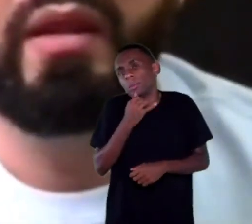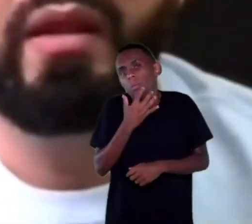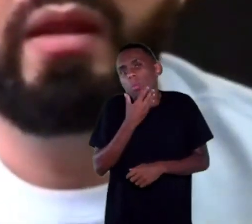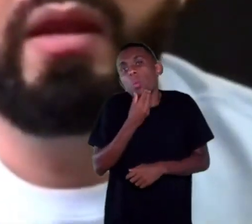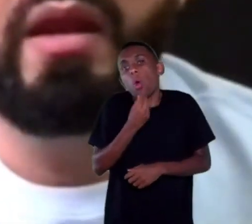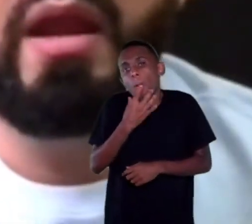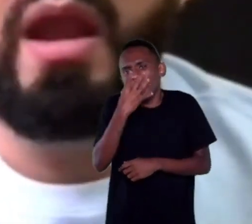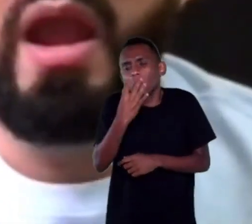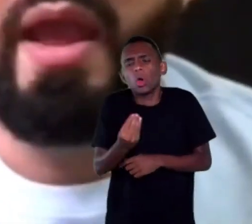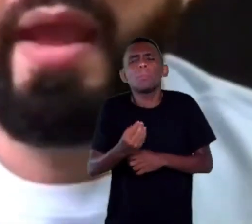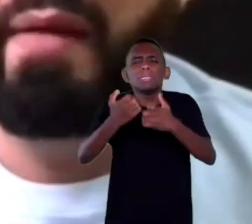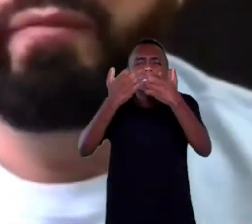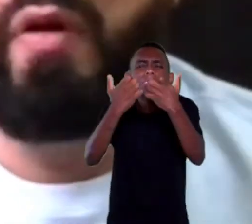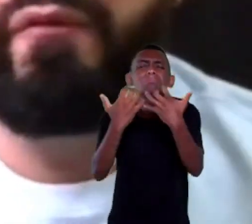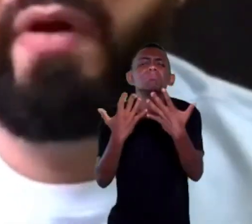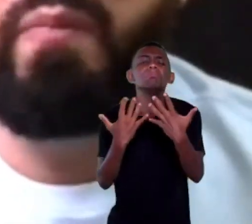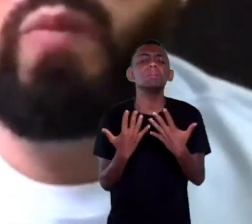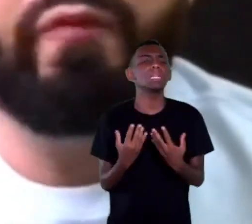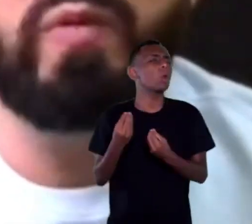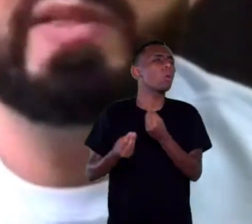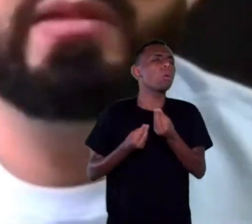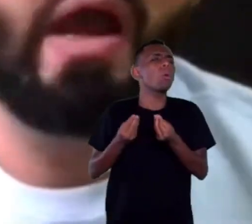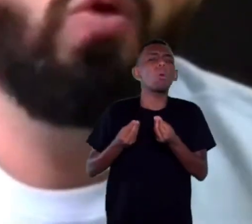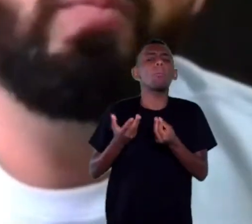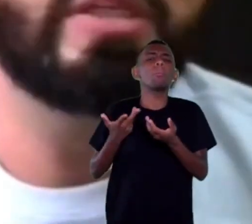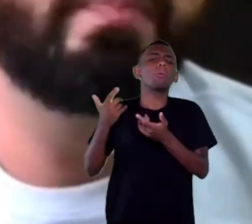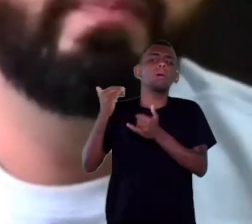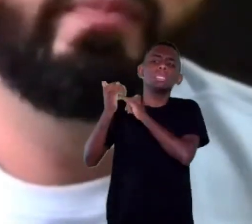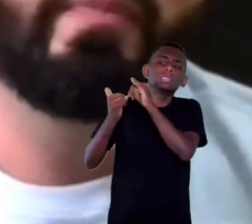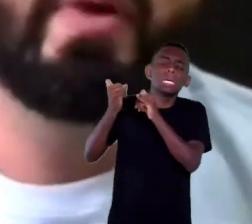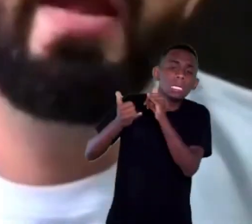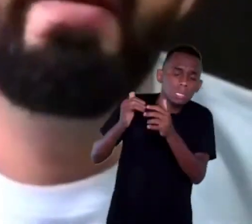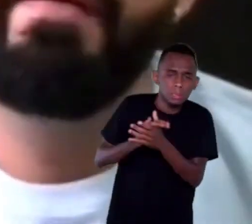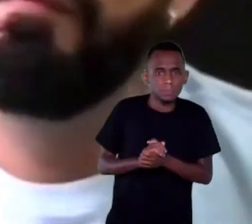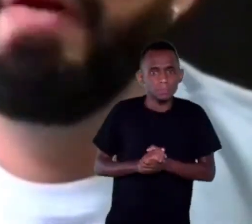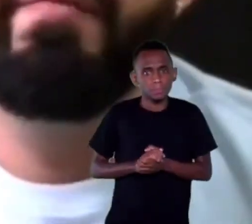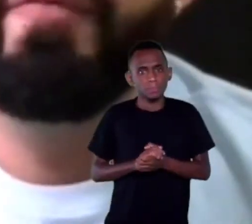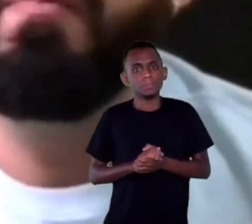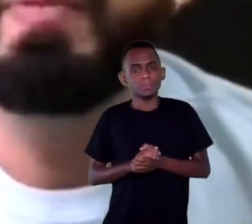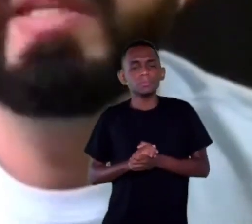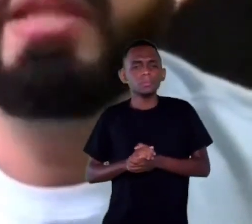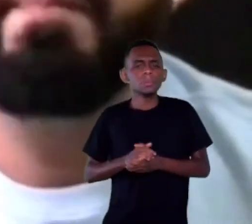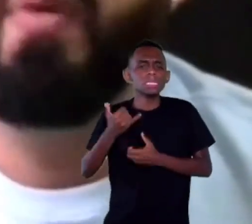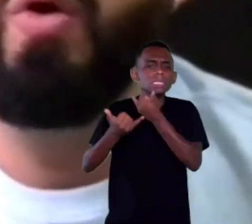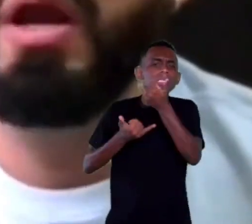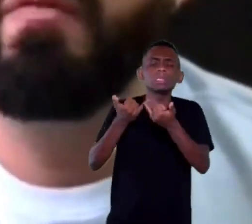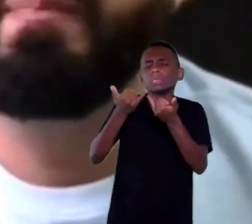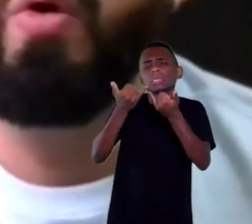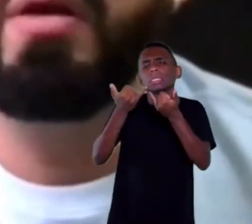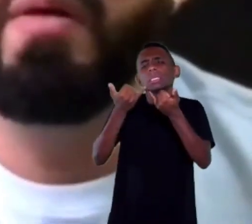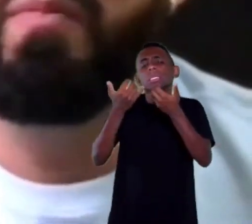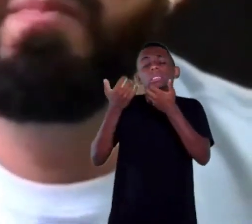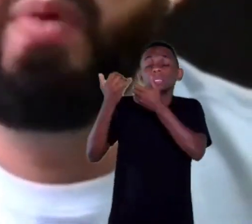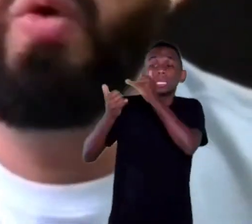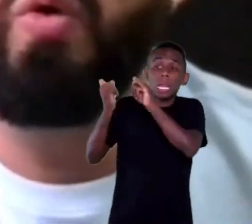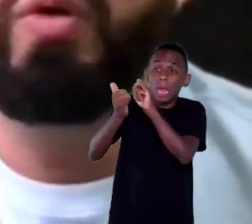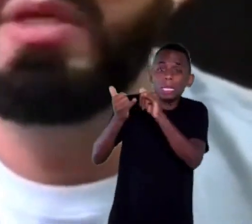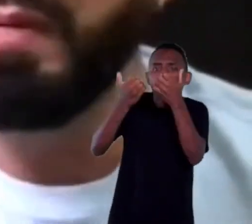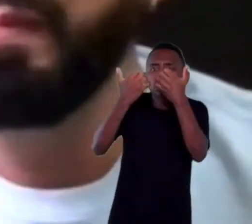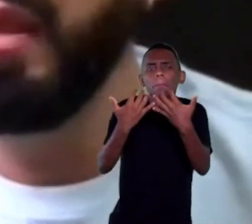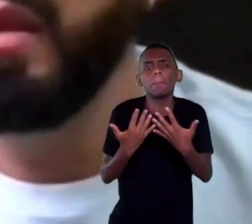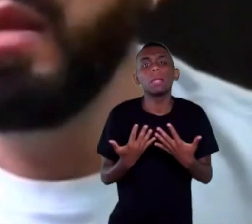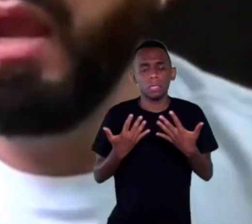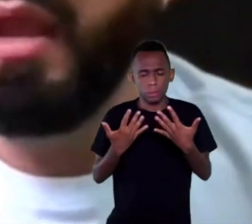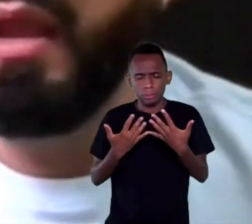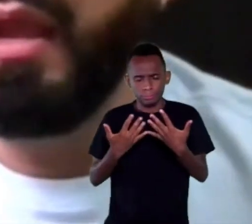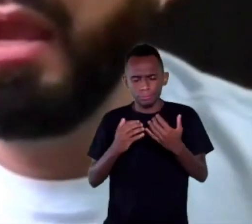Fala um pouco dessa... Vamos citar algumas... Esse alcance das lendas, né? Vamos citar um pouco